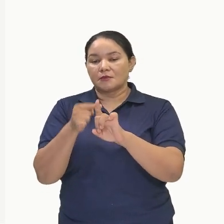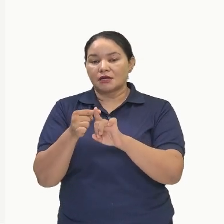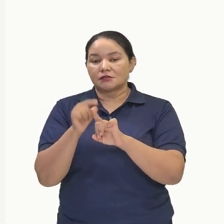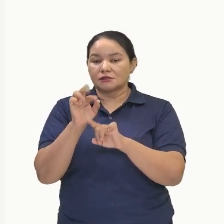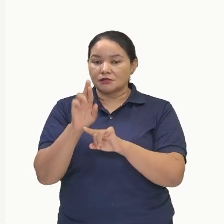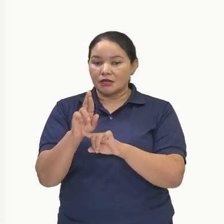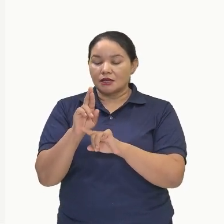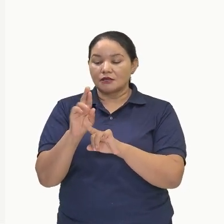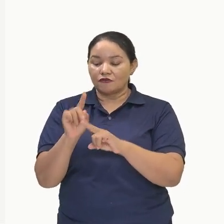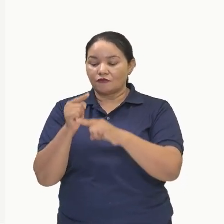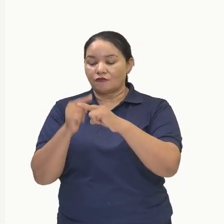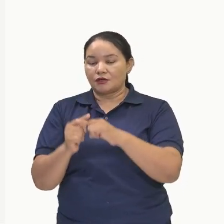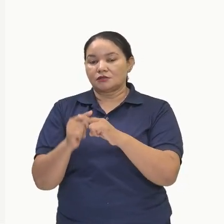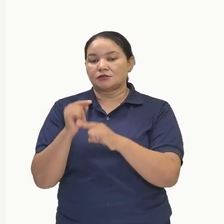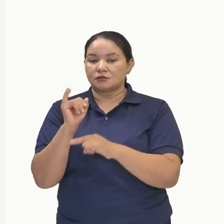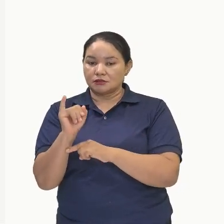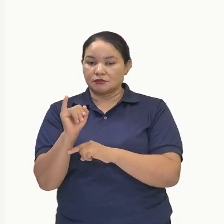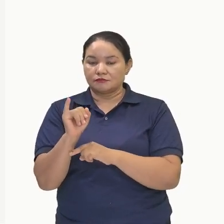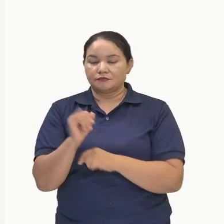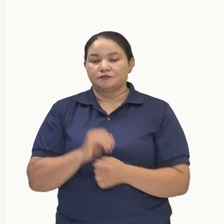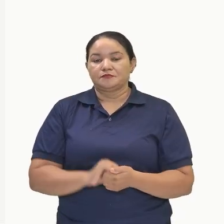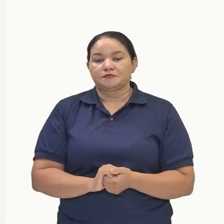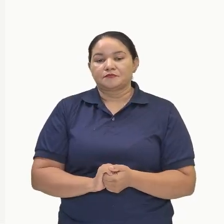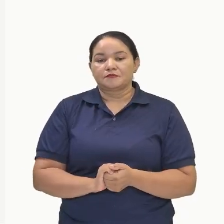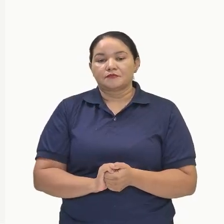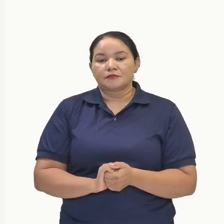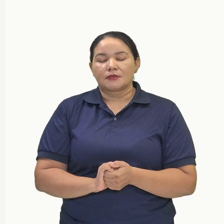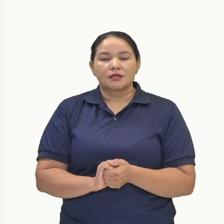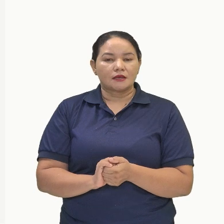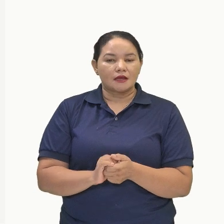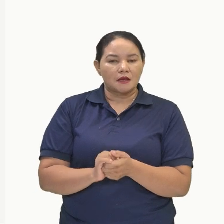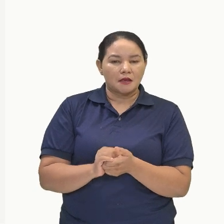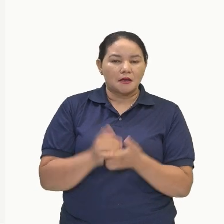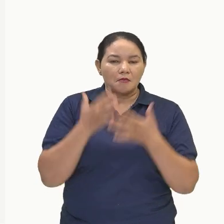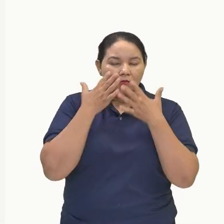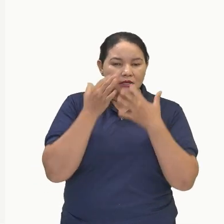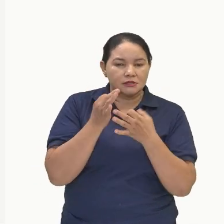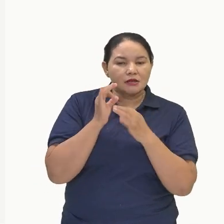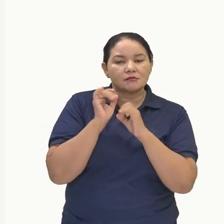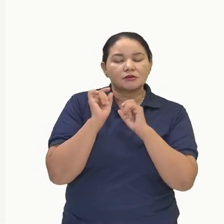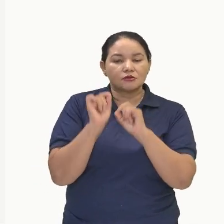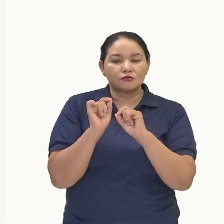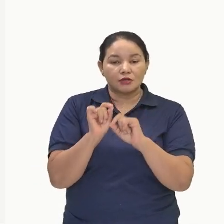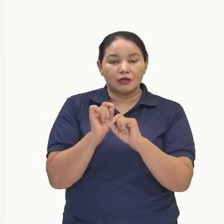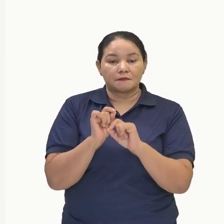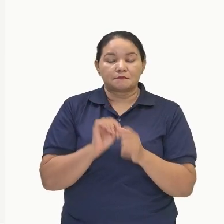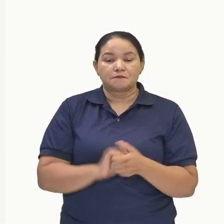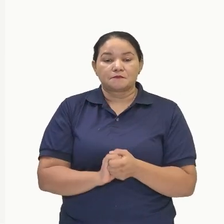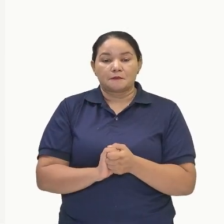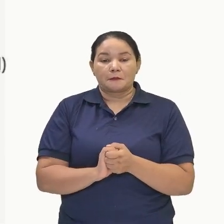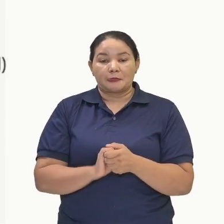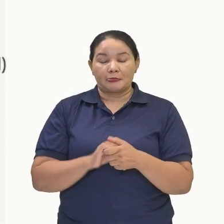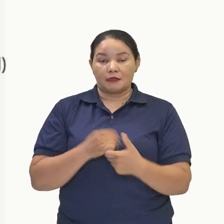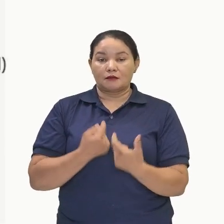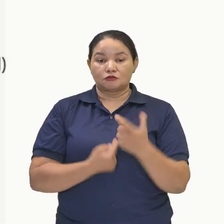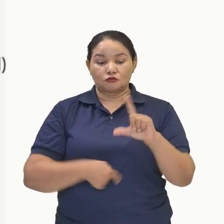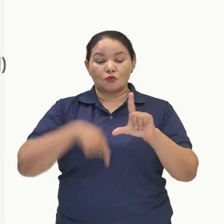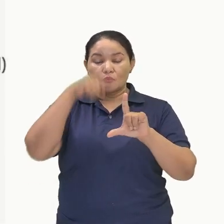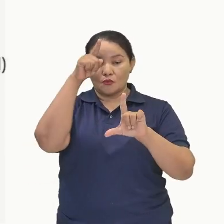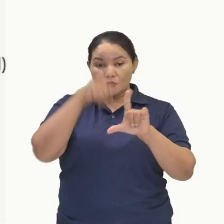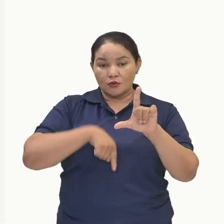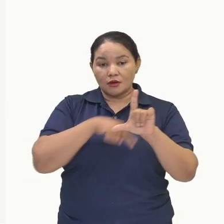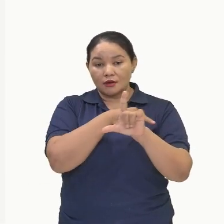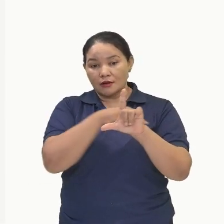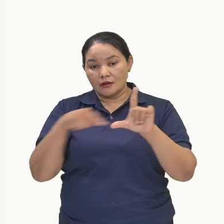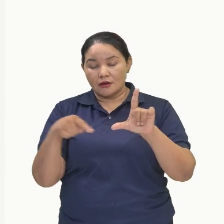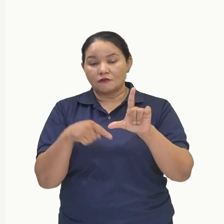I. Observe, então, que nós sabemos lá em um dos pontos do gráfico, a gente sabe aqui, ó,